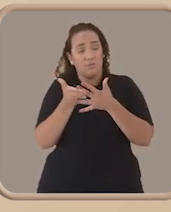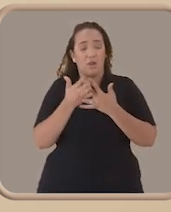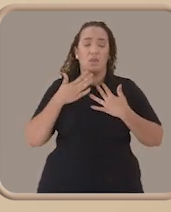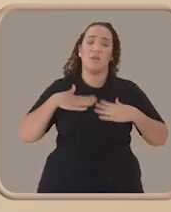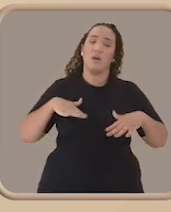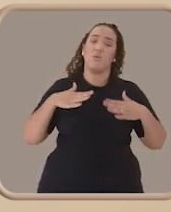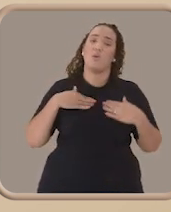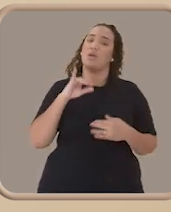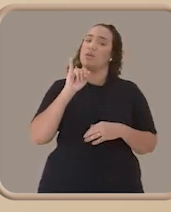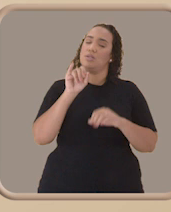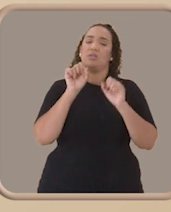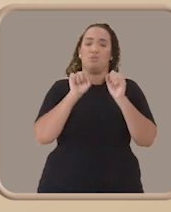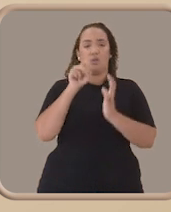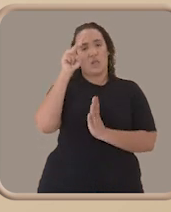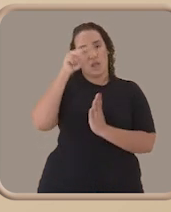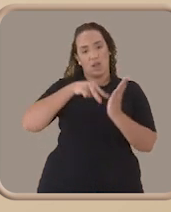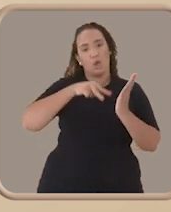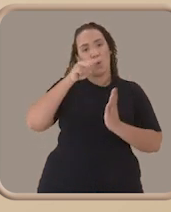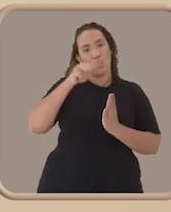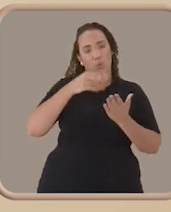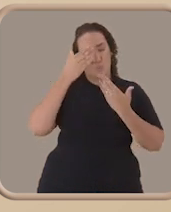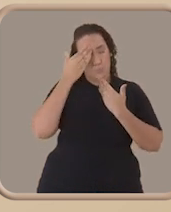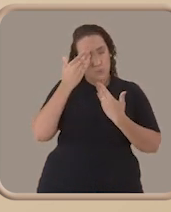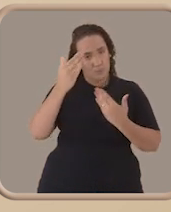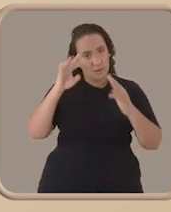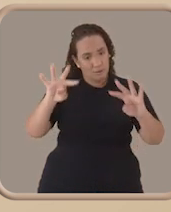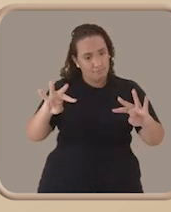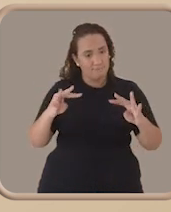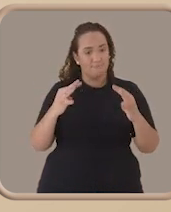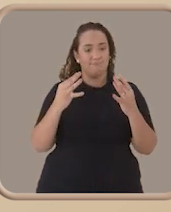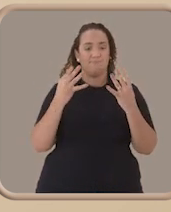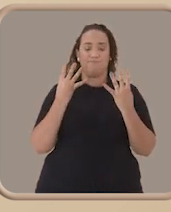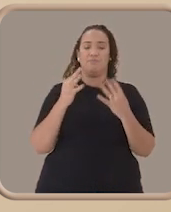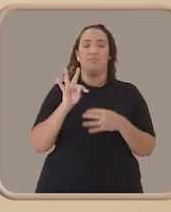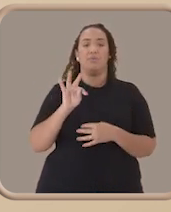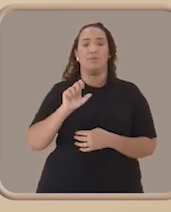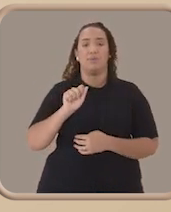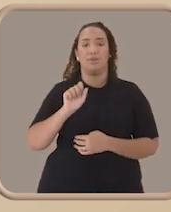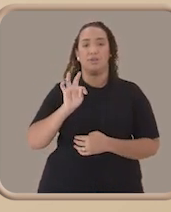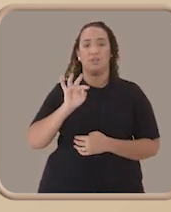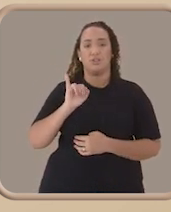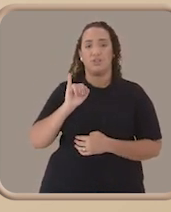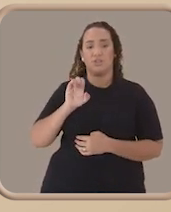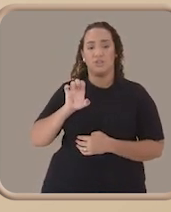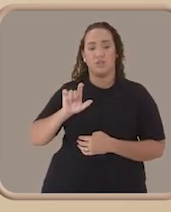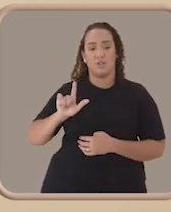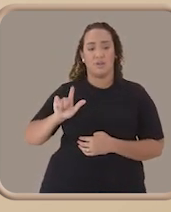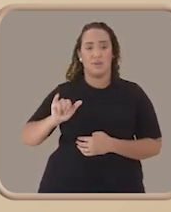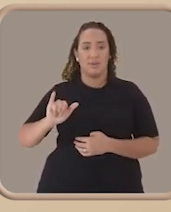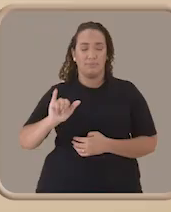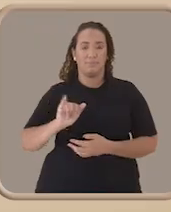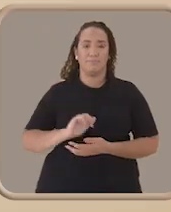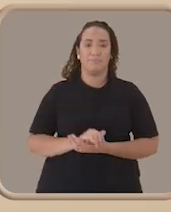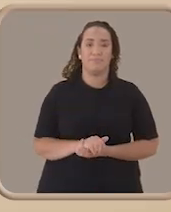se a gente pudesse ler. Obrigada pela atenção, Tatiele.